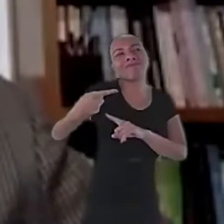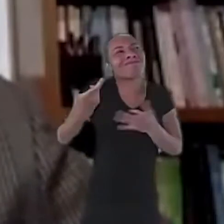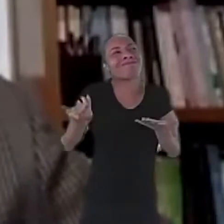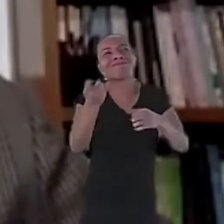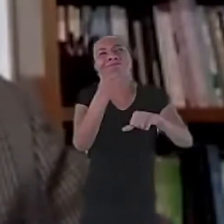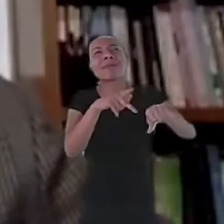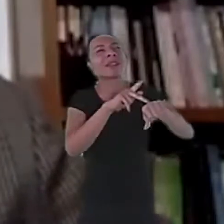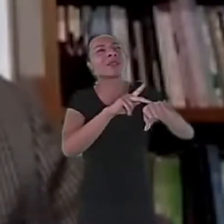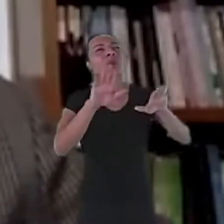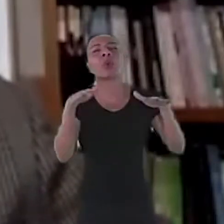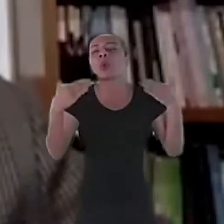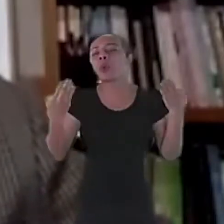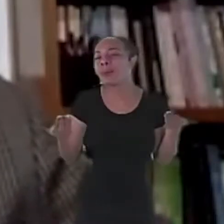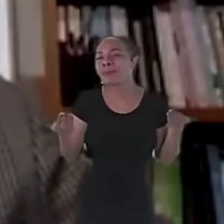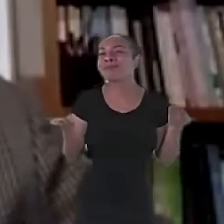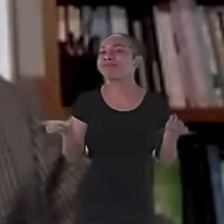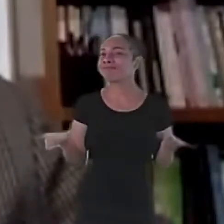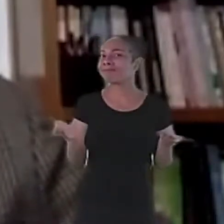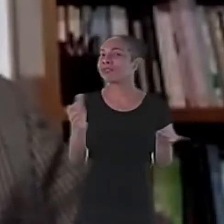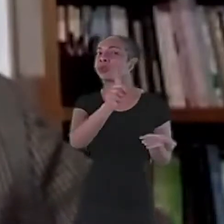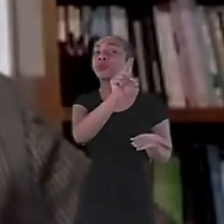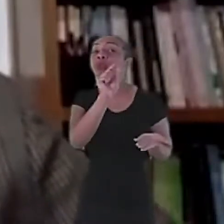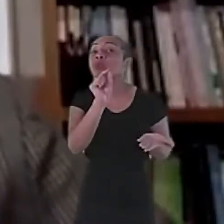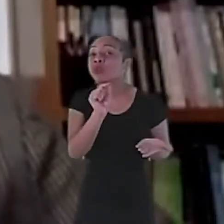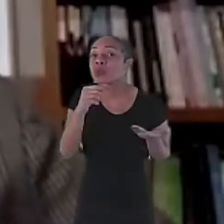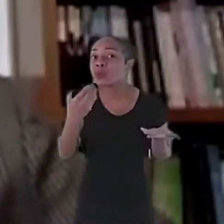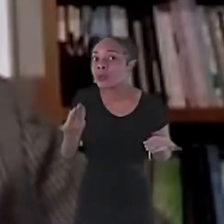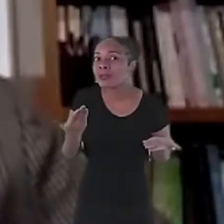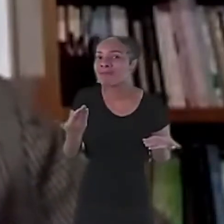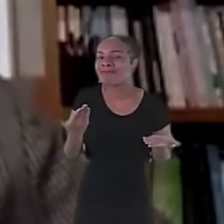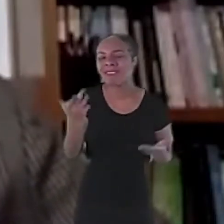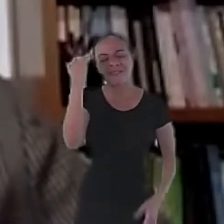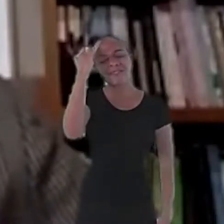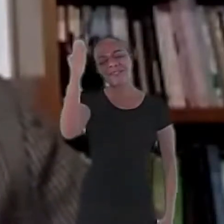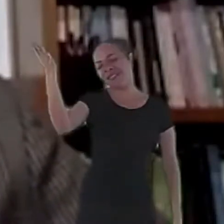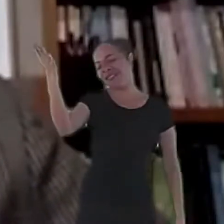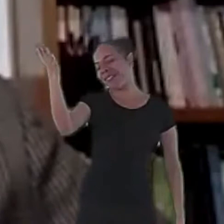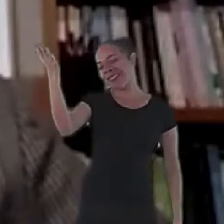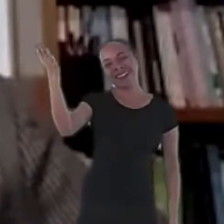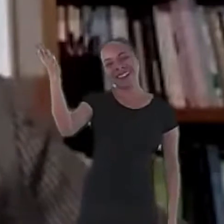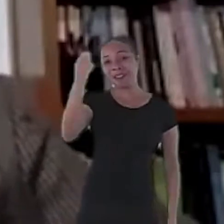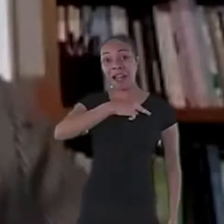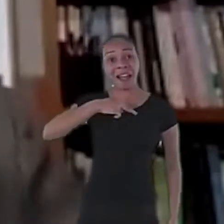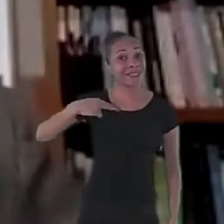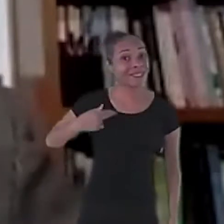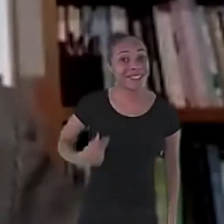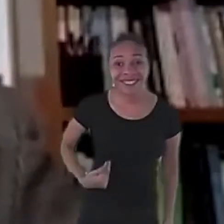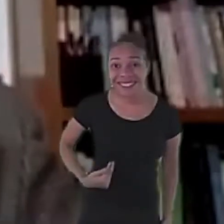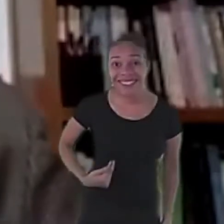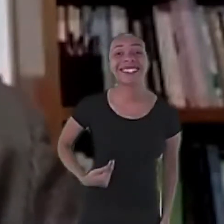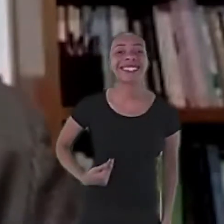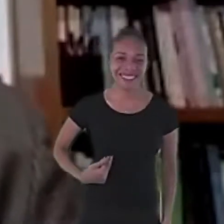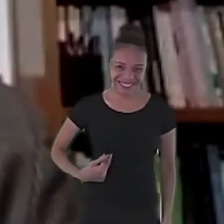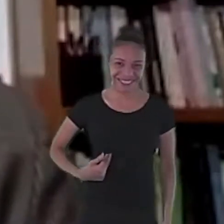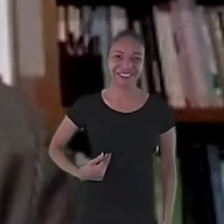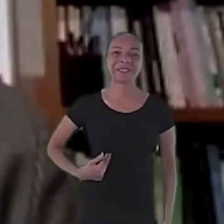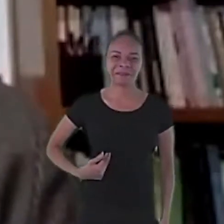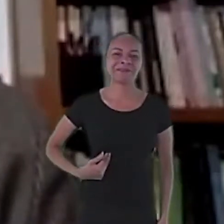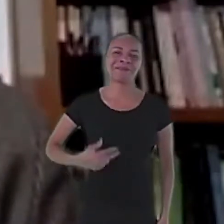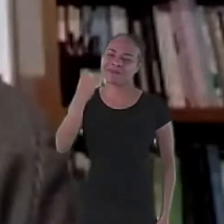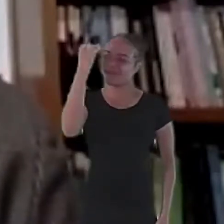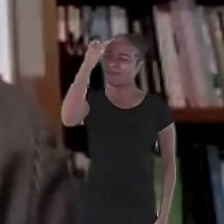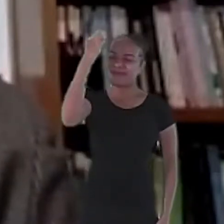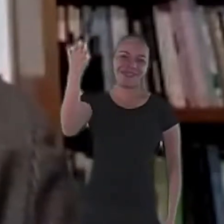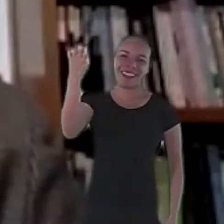A escolha foi muito fácil. A China. É claro, a China. A